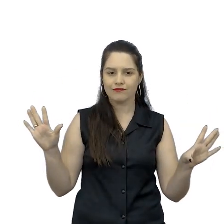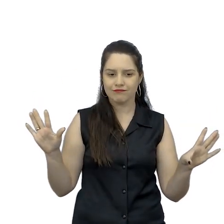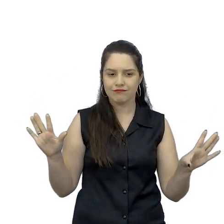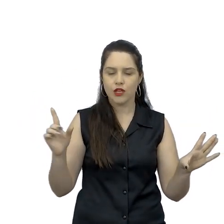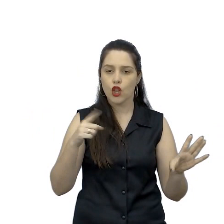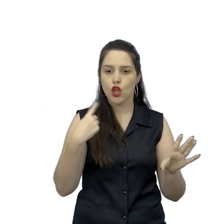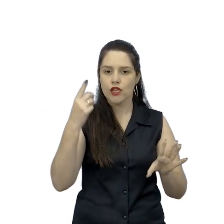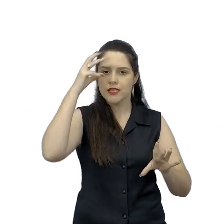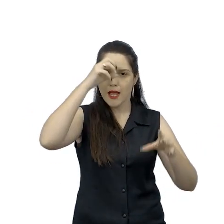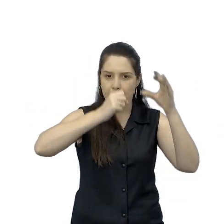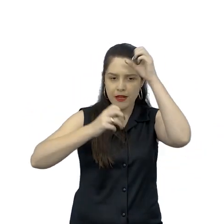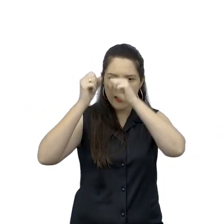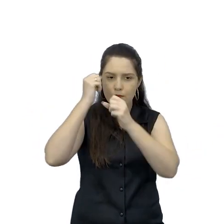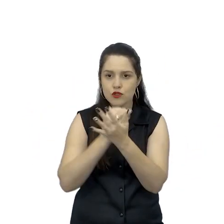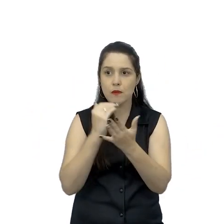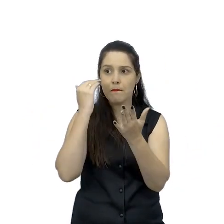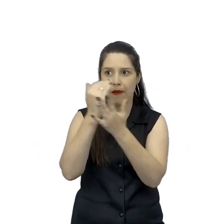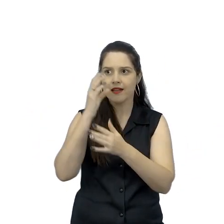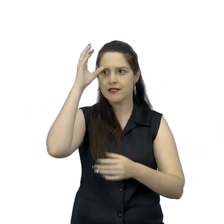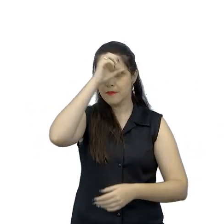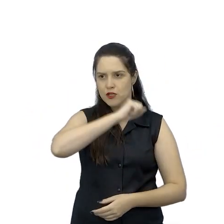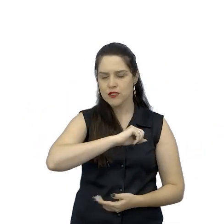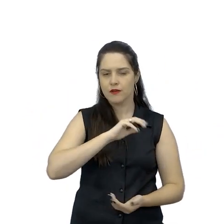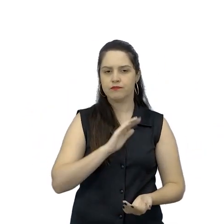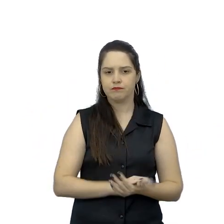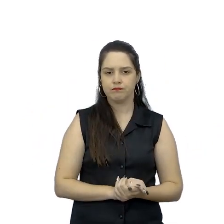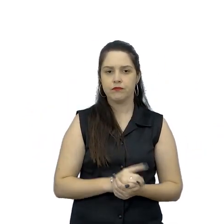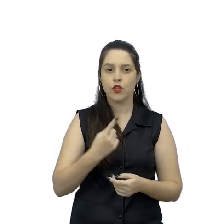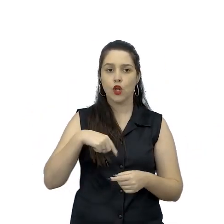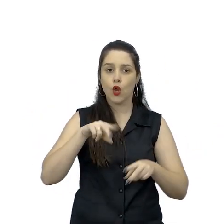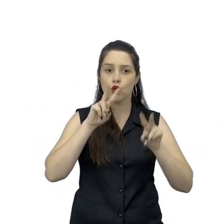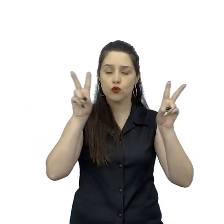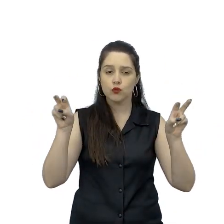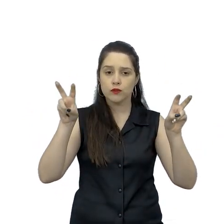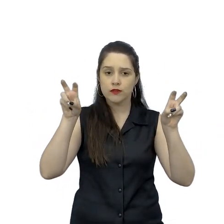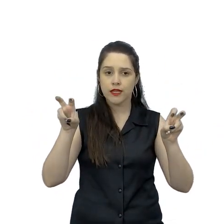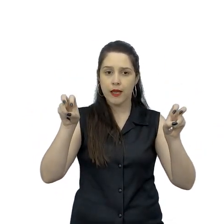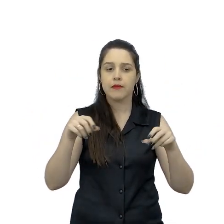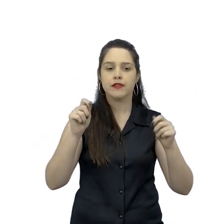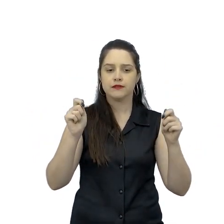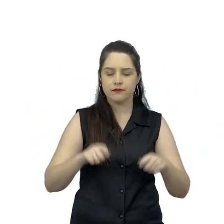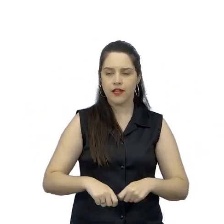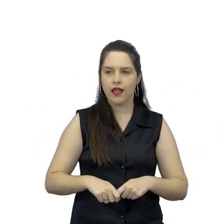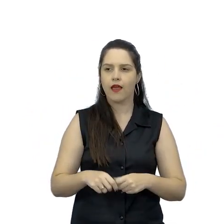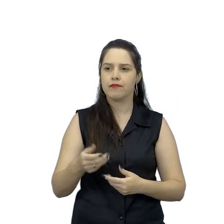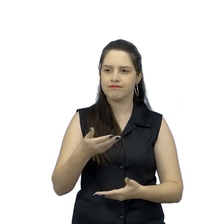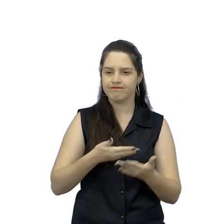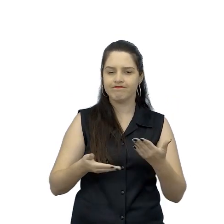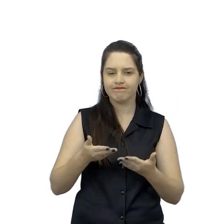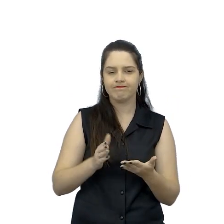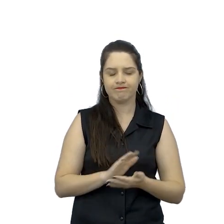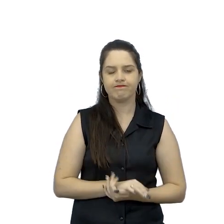nós aprendemos mais quando ensinamos, né, e não apenas como somos meros receptores de conhecimento.